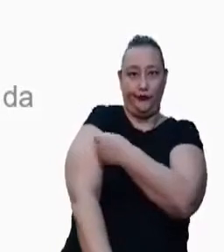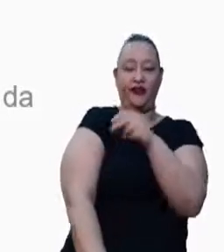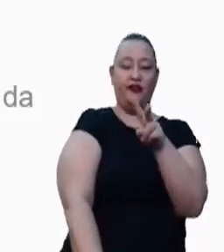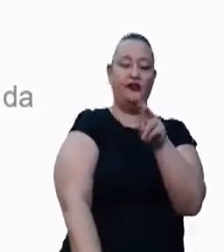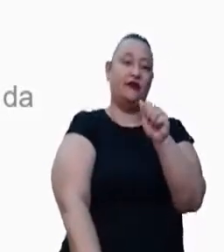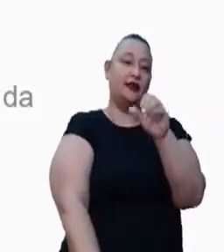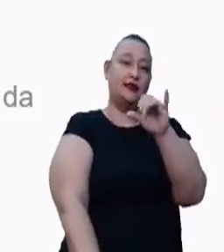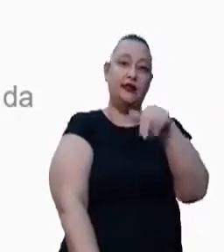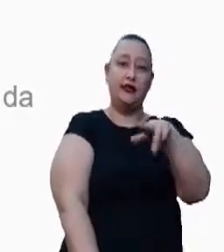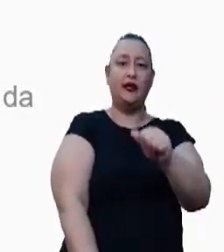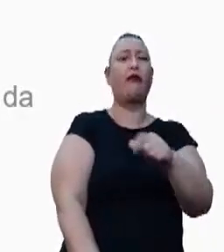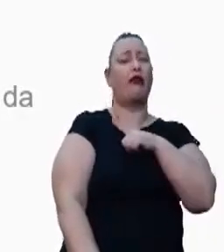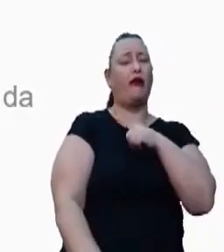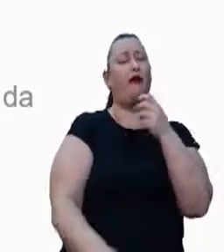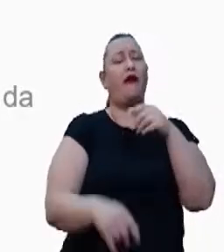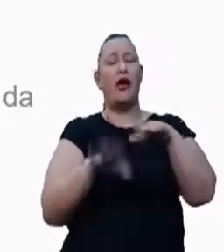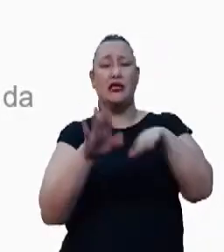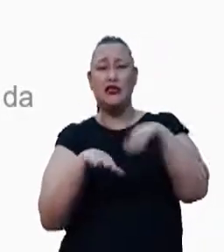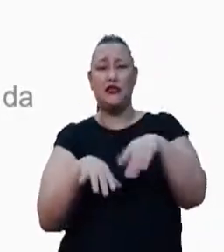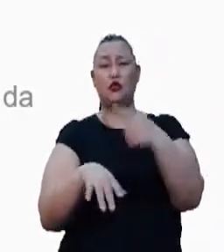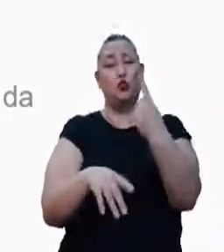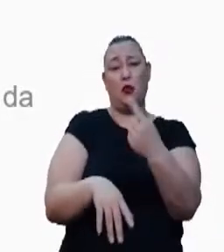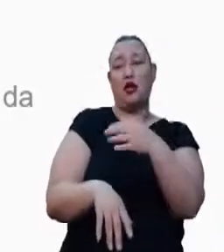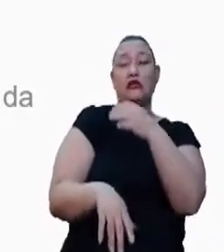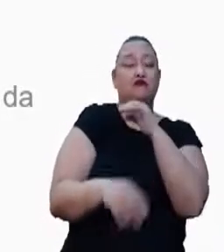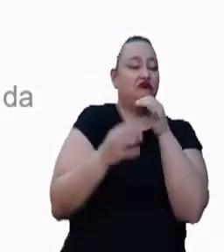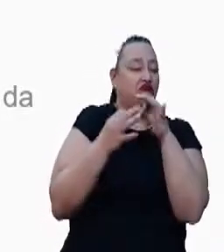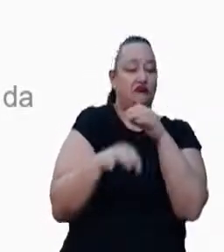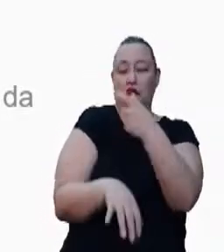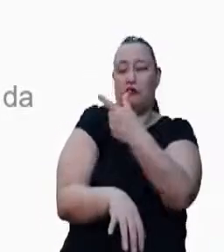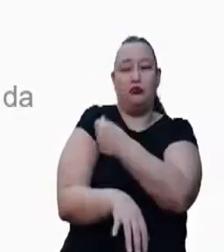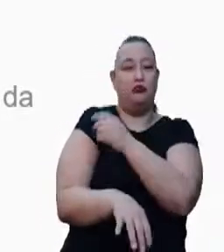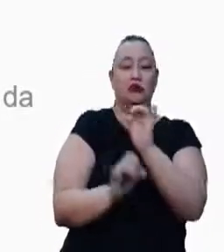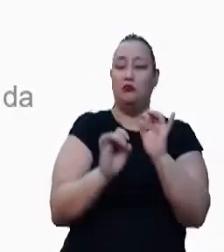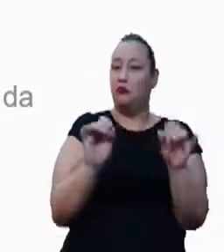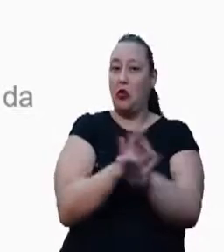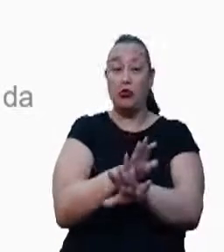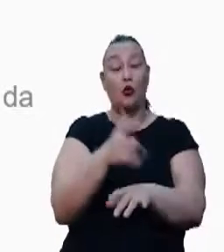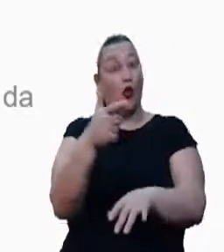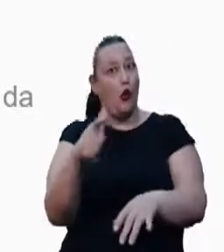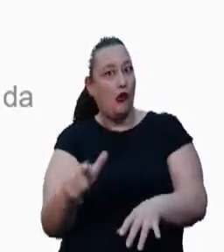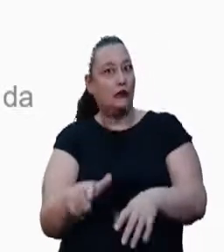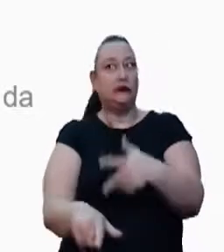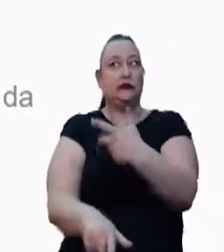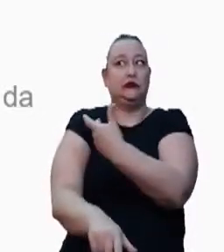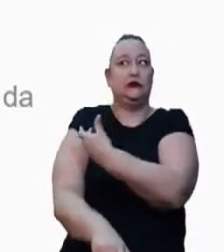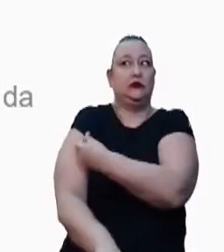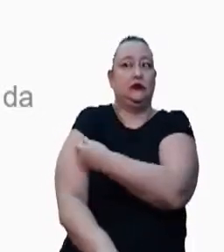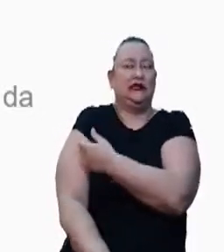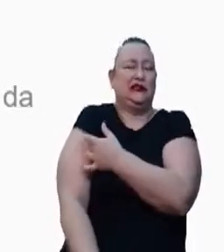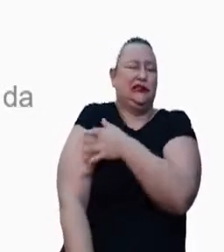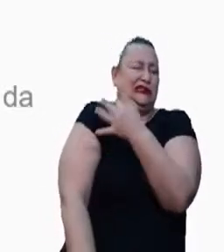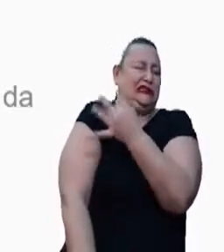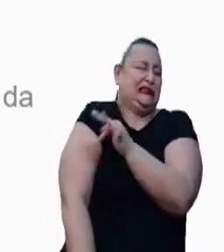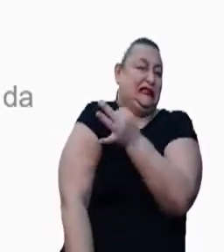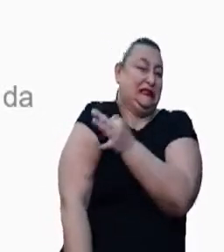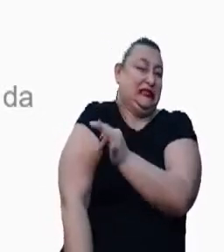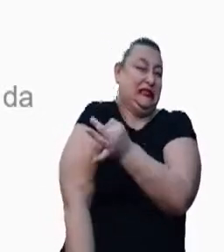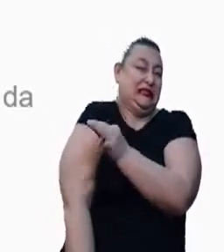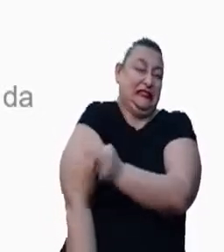sabe, tem algumas medicações que você não sente, você sente só a picada, e algumas medicações que você injeta o produto dentro